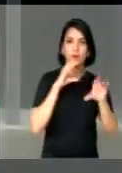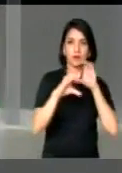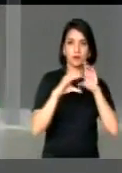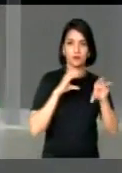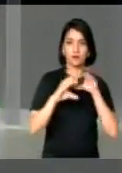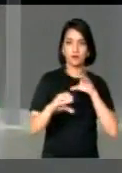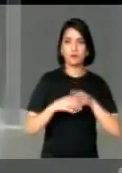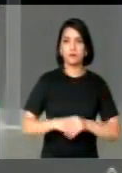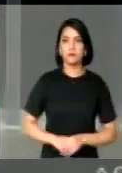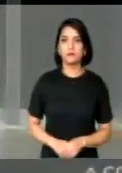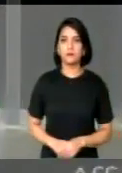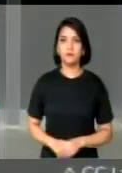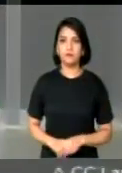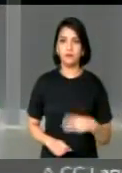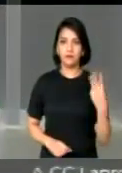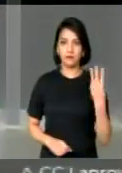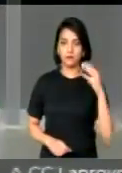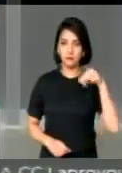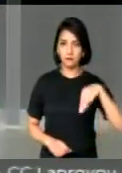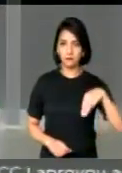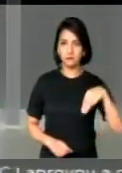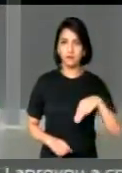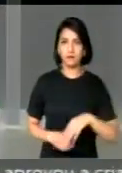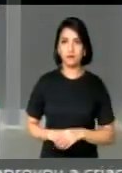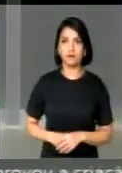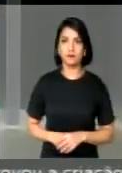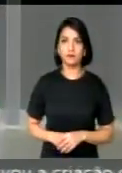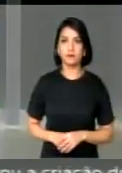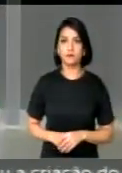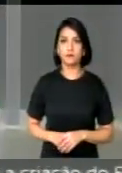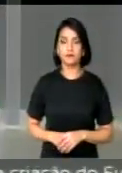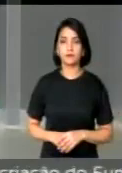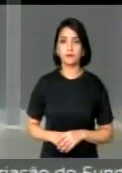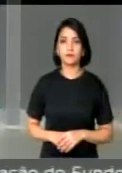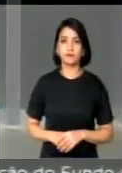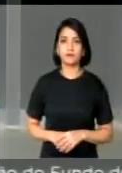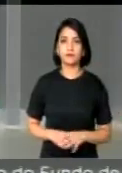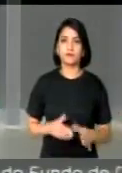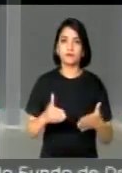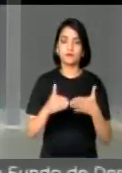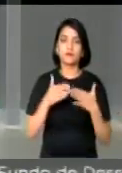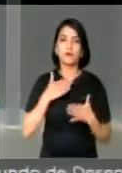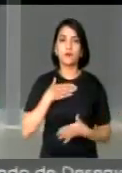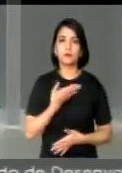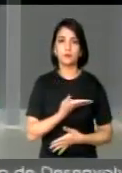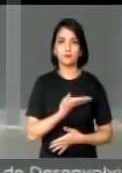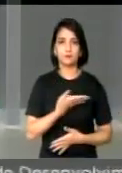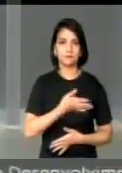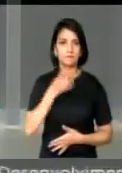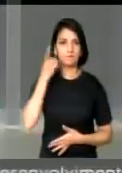comunicações, que são 3 minutos. Colegas parlamentares,